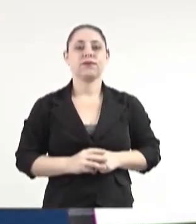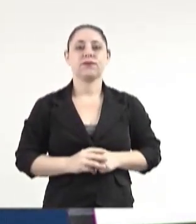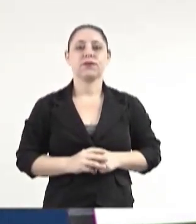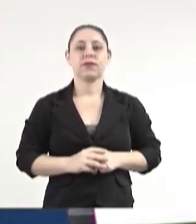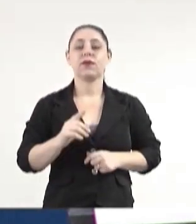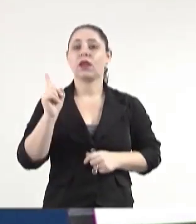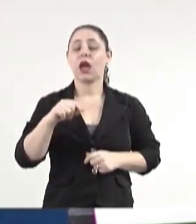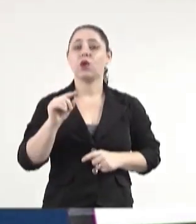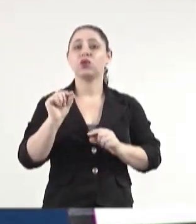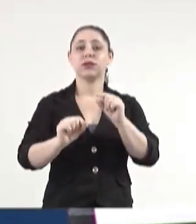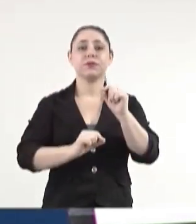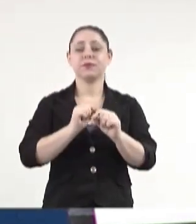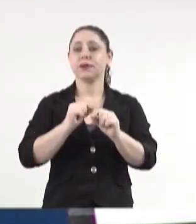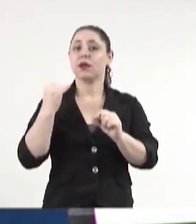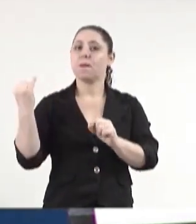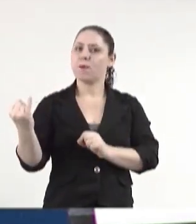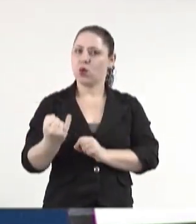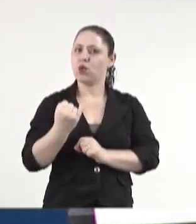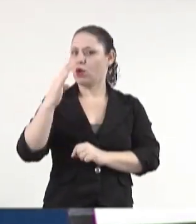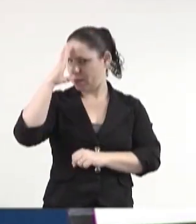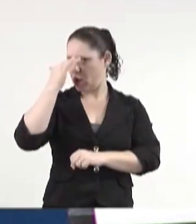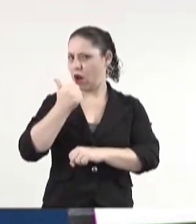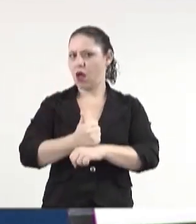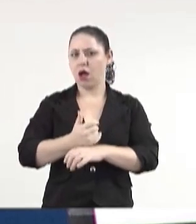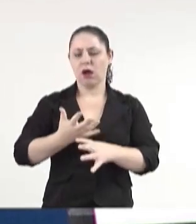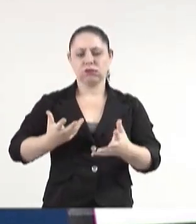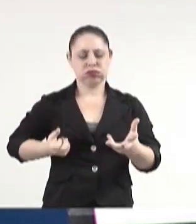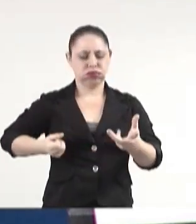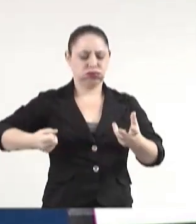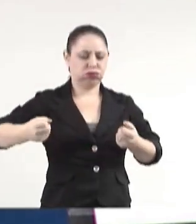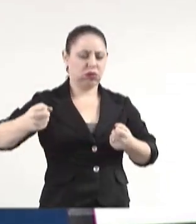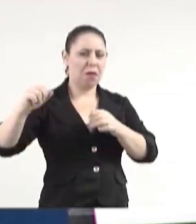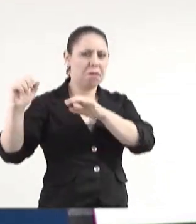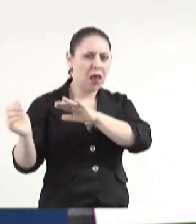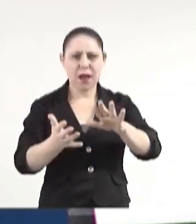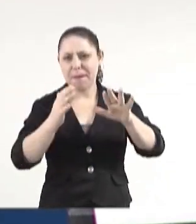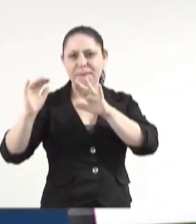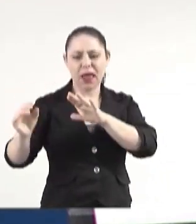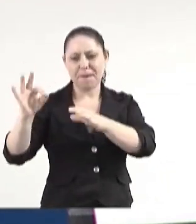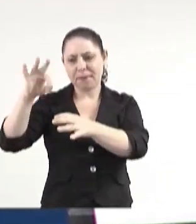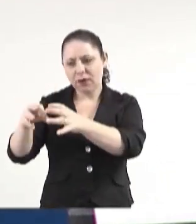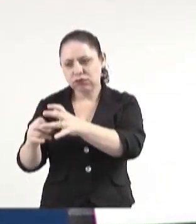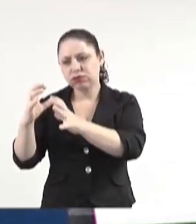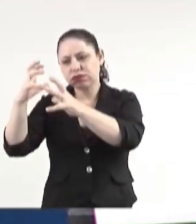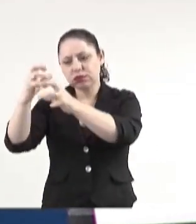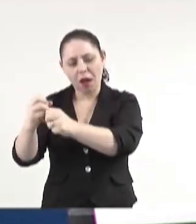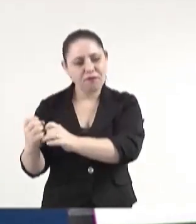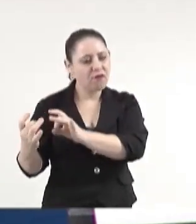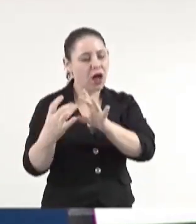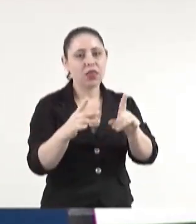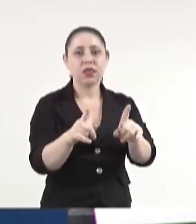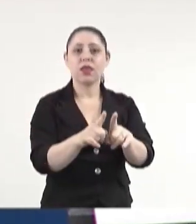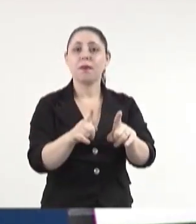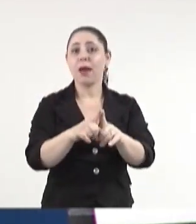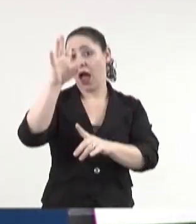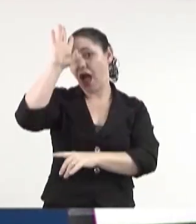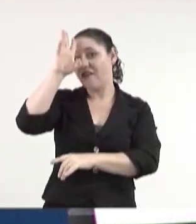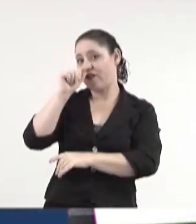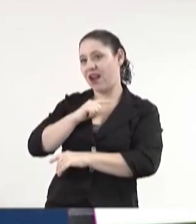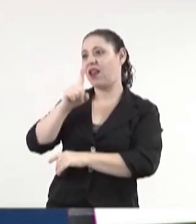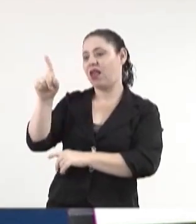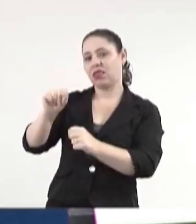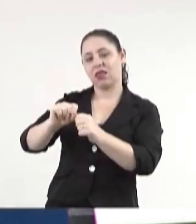a referida rodovia é de suma importância para o desenvolvimento econômico, social de